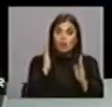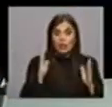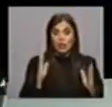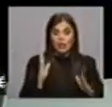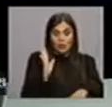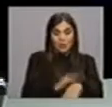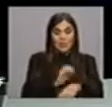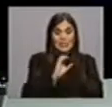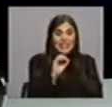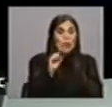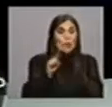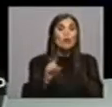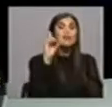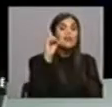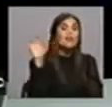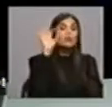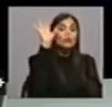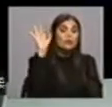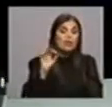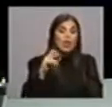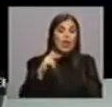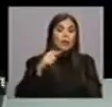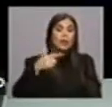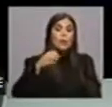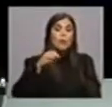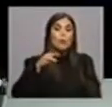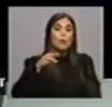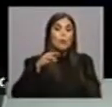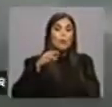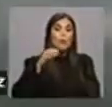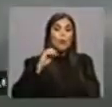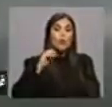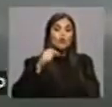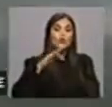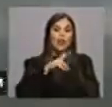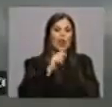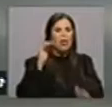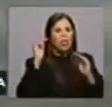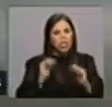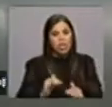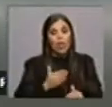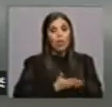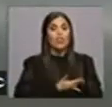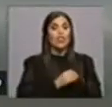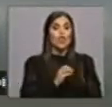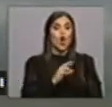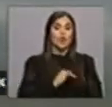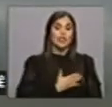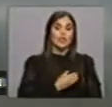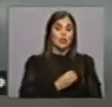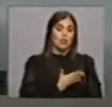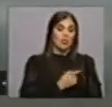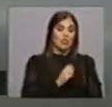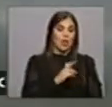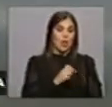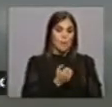portanto, 0,6% de pressão atmosférica é muito baixa. Onde é que está o dióxido de carbono para engrossar essa atmosfera? Olha, temos, por exemplo,